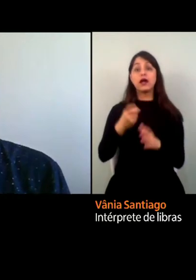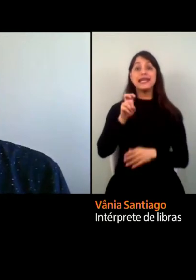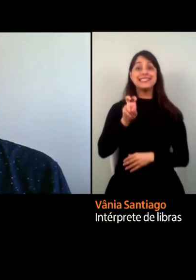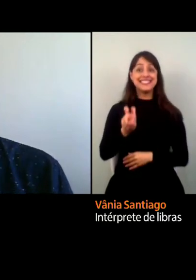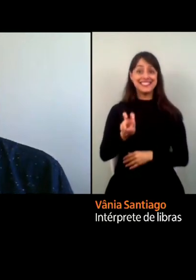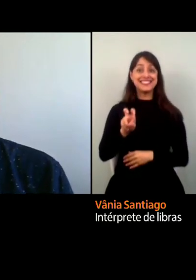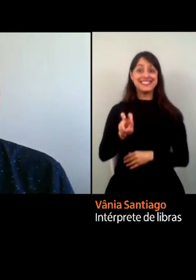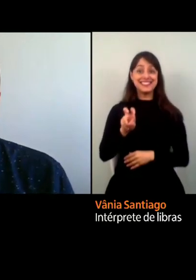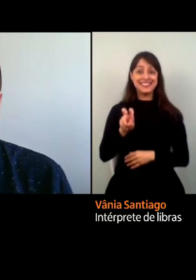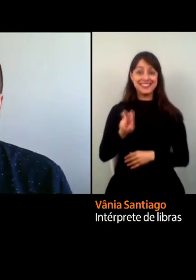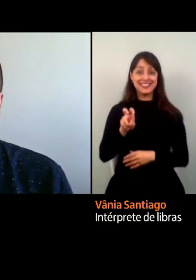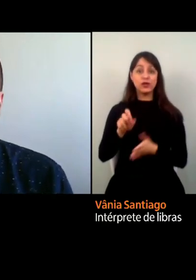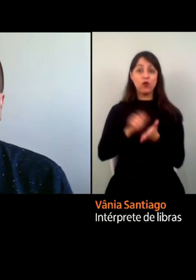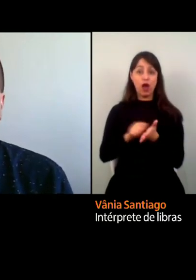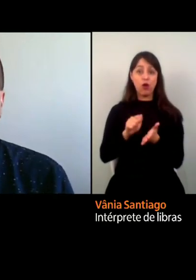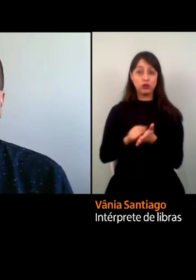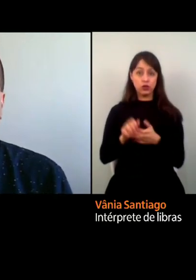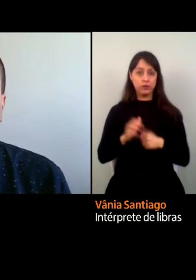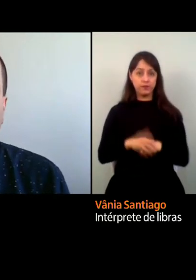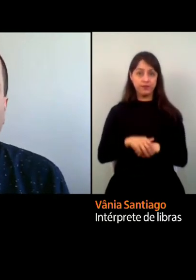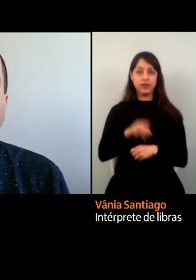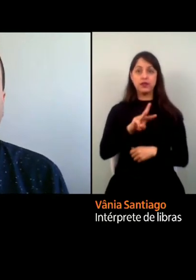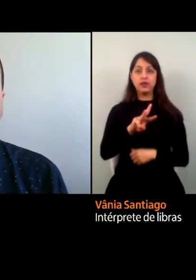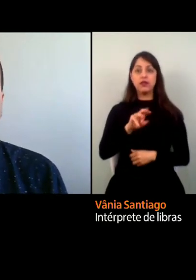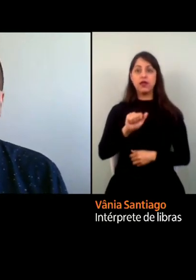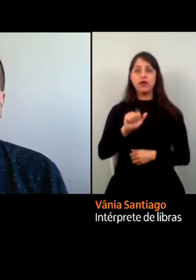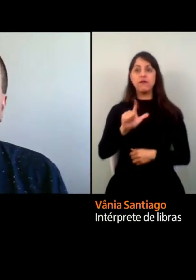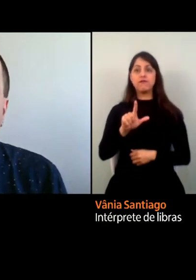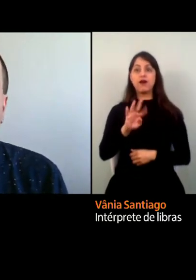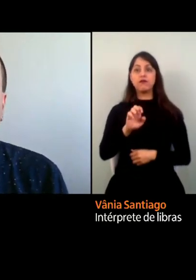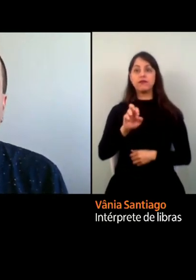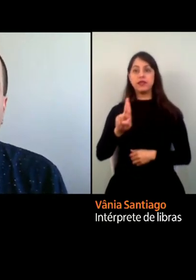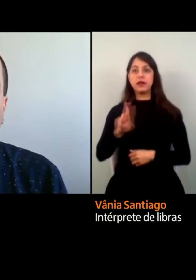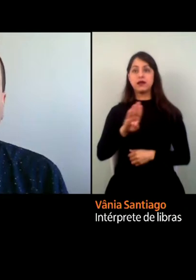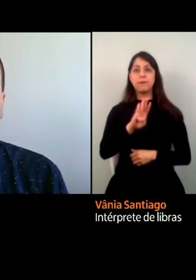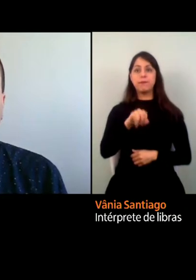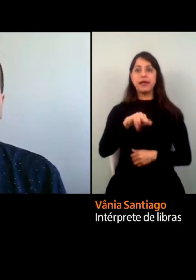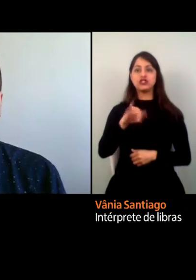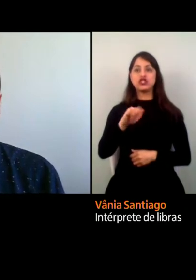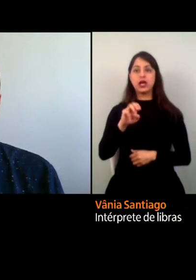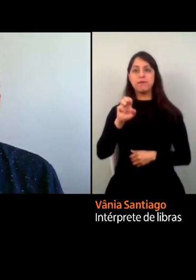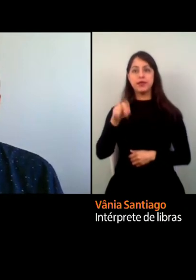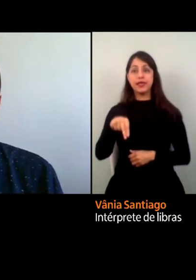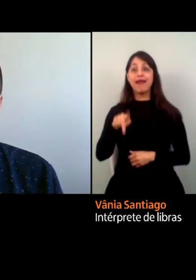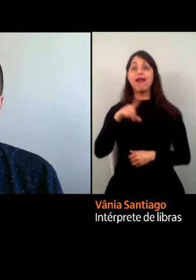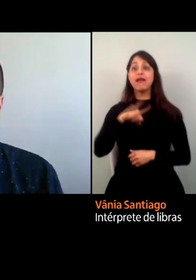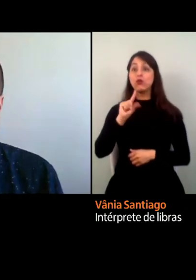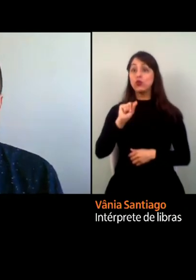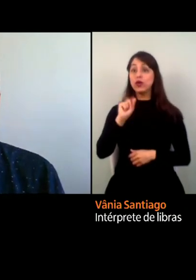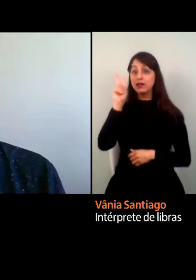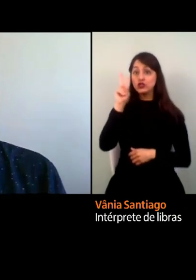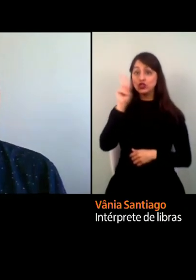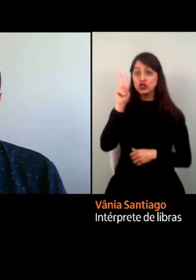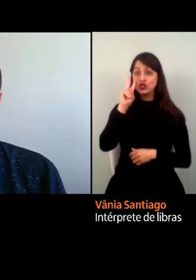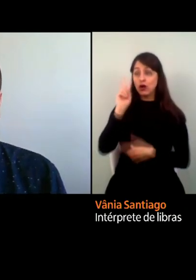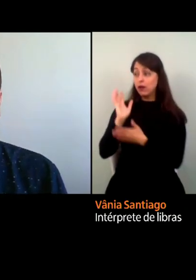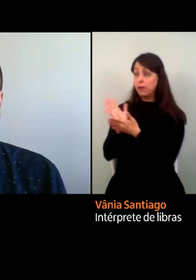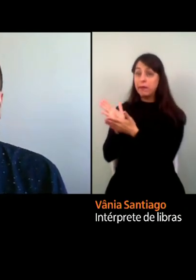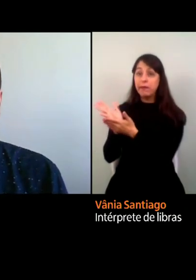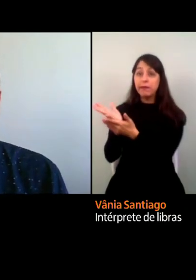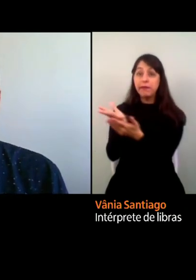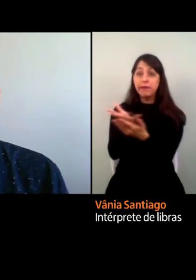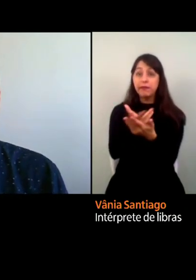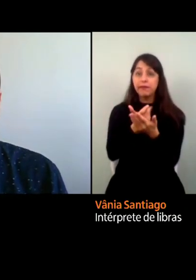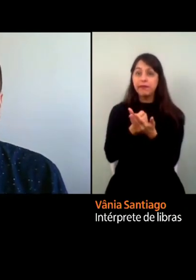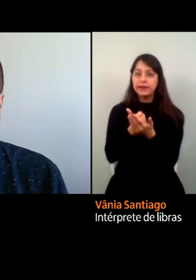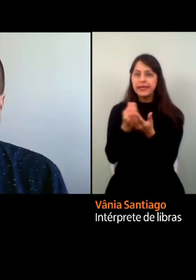Walter Benjamin recolheu os cacos da história para desconstruir um monumento em ruínas.